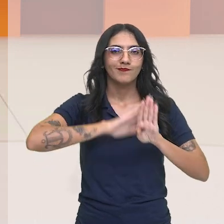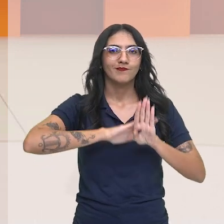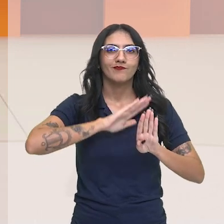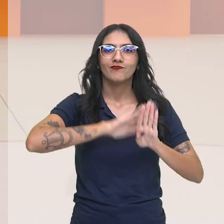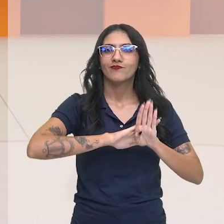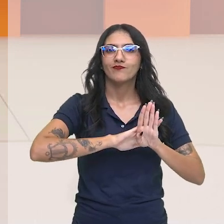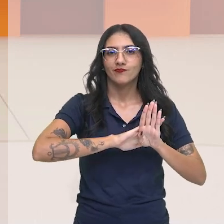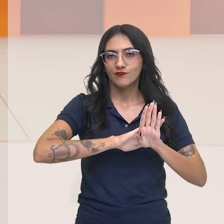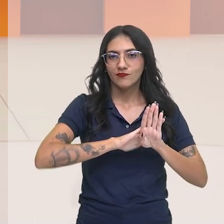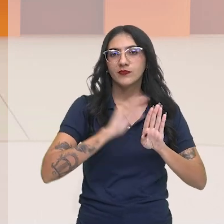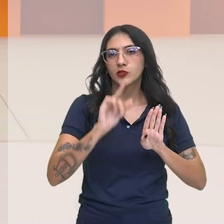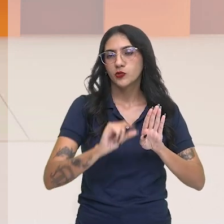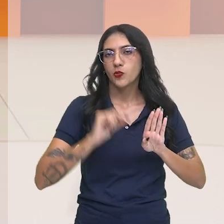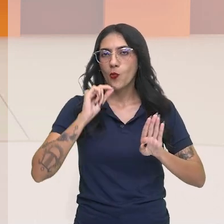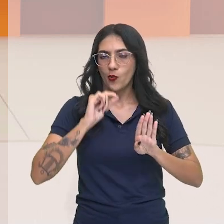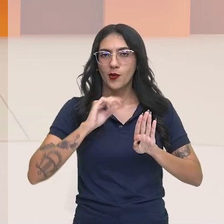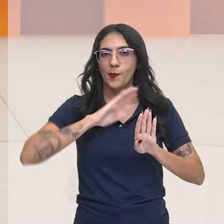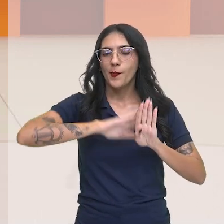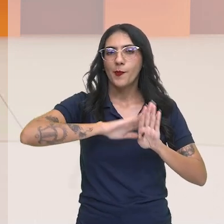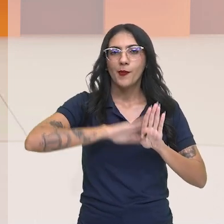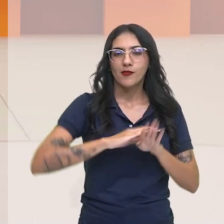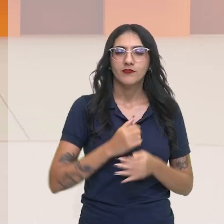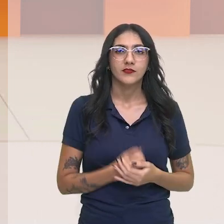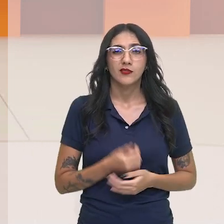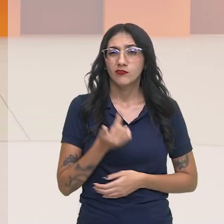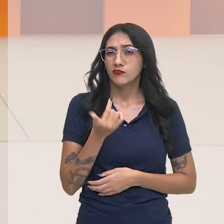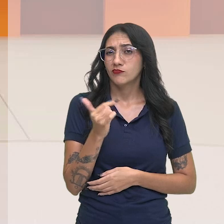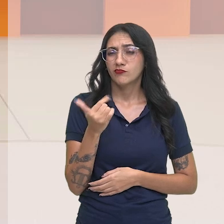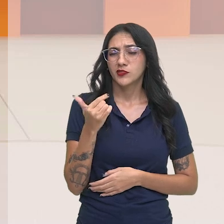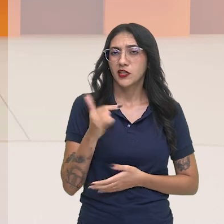maneira indireta, né? Ou seja, não houve ali